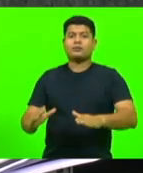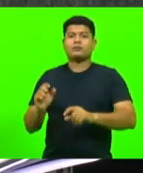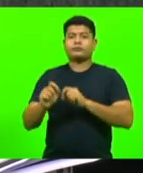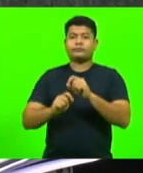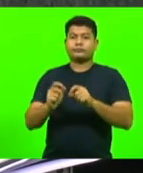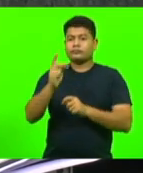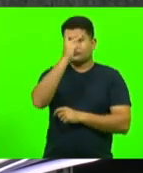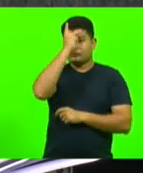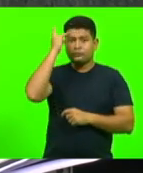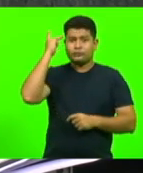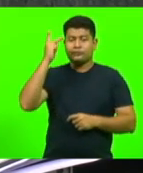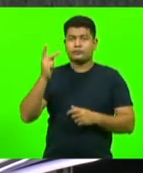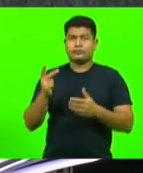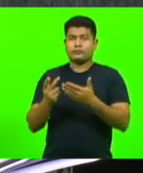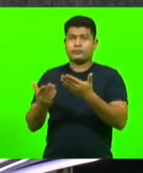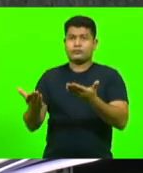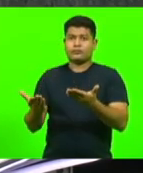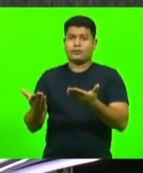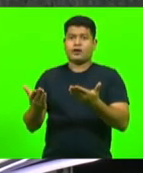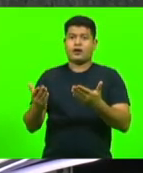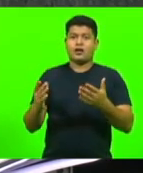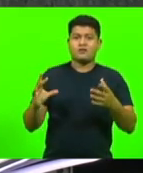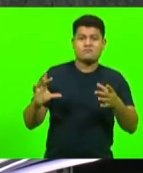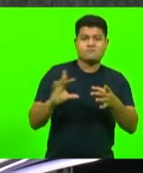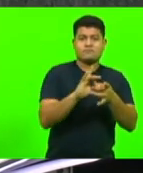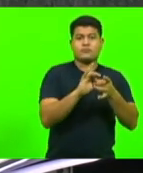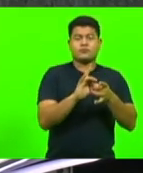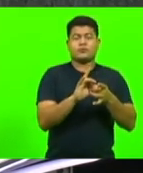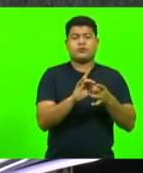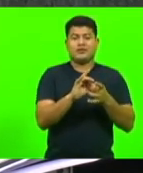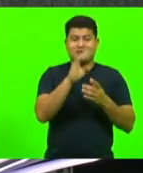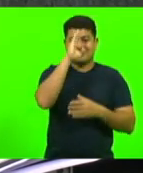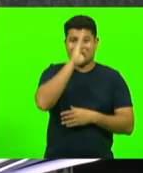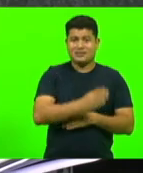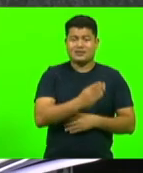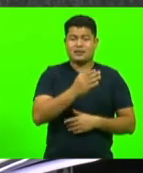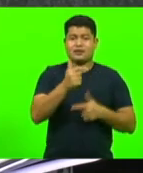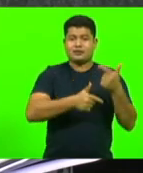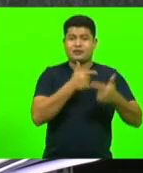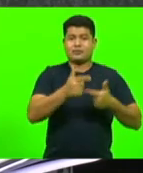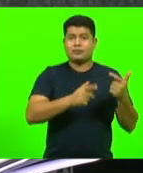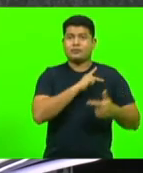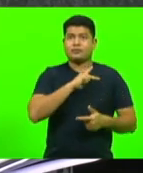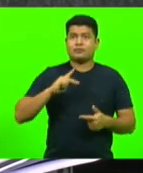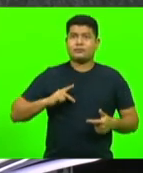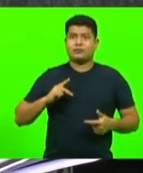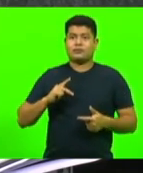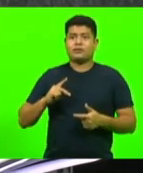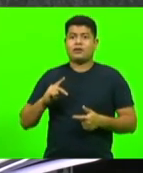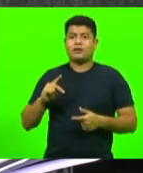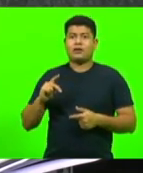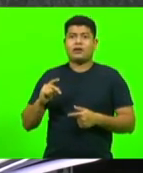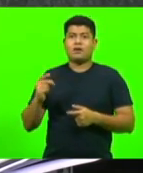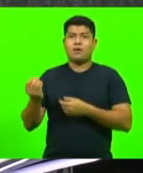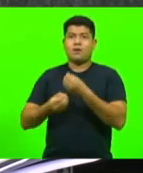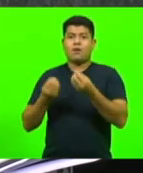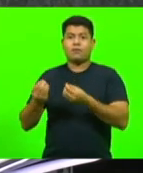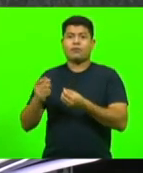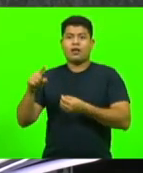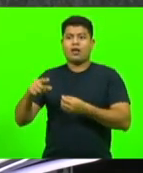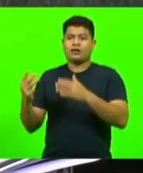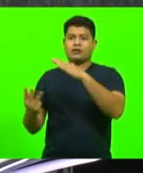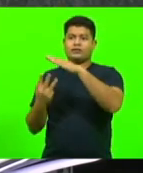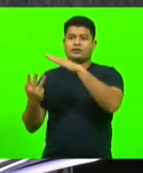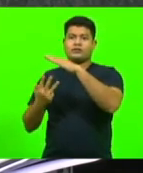pessoas sem vínculo direto com o serviço público a terceirização Olha que esse diagnóstico